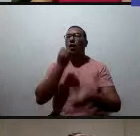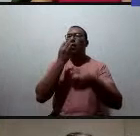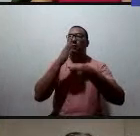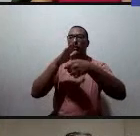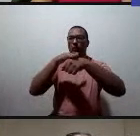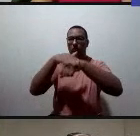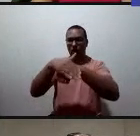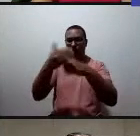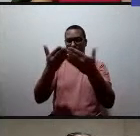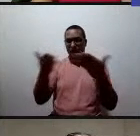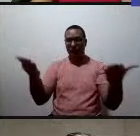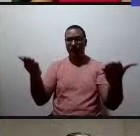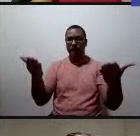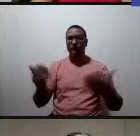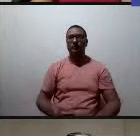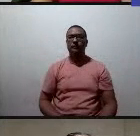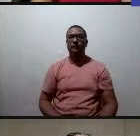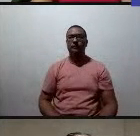bem?